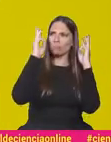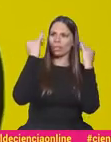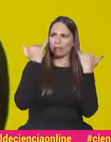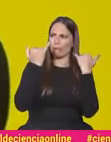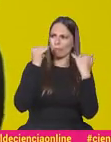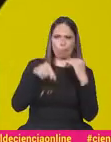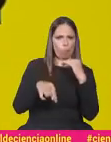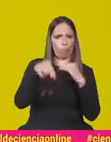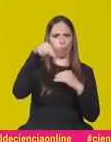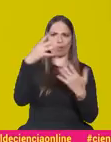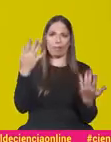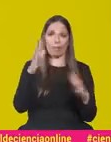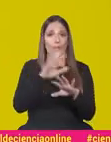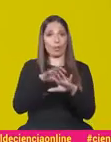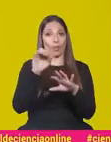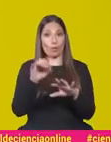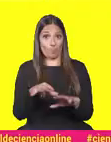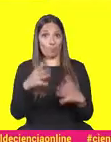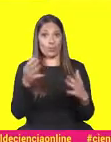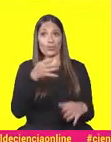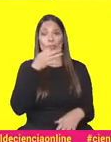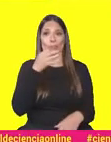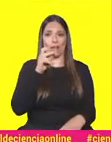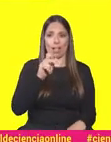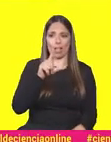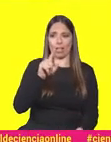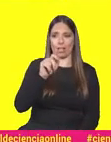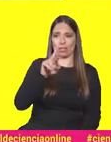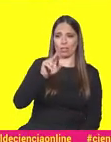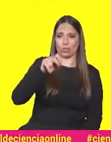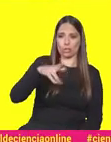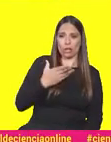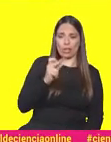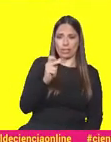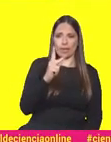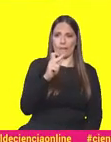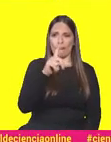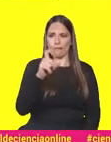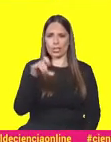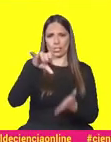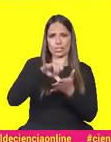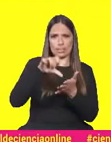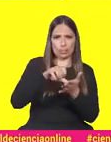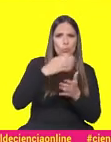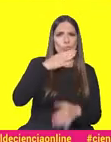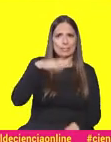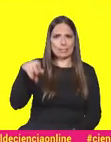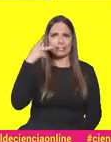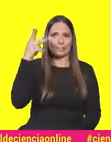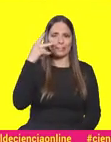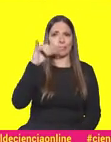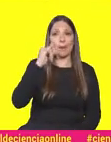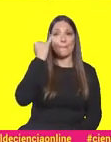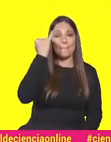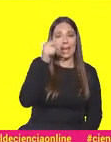verdadeiramente instantâneo. É no falar de dedos, não é? Por isso é que vamos falar com a Alexandra Vaz, que está no Centro Ciência Viva de Bragança. Olá, Alexandra, boa tarde. Olá,